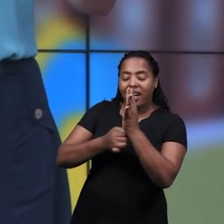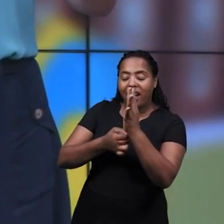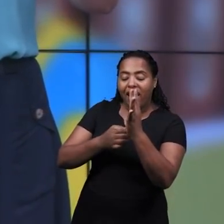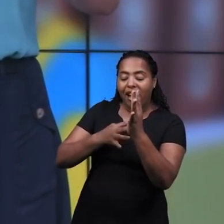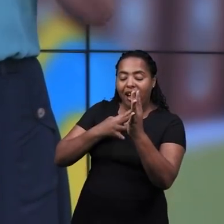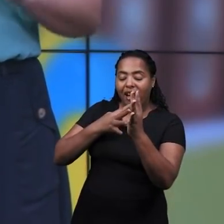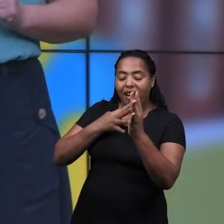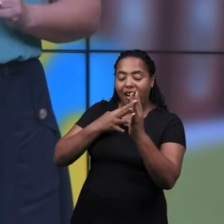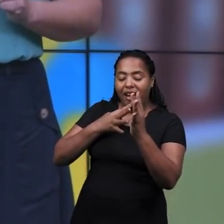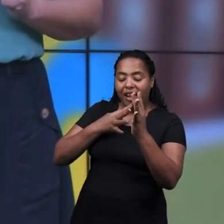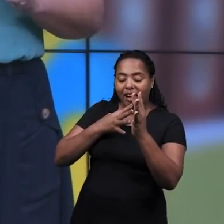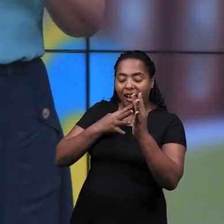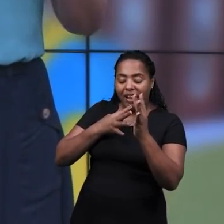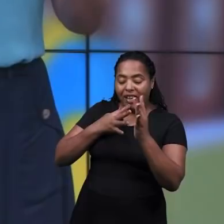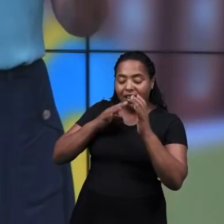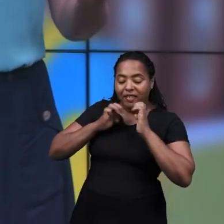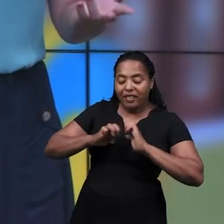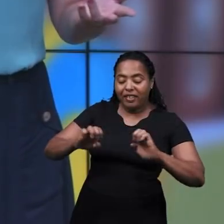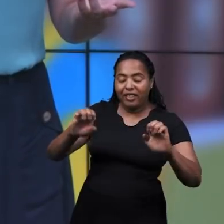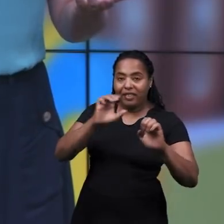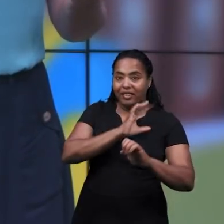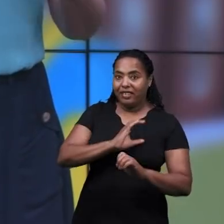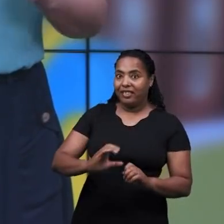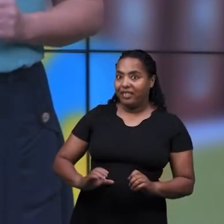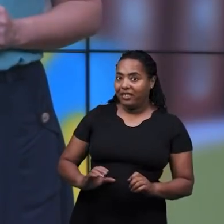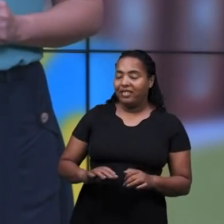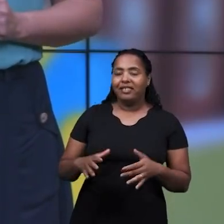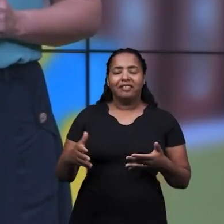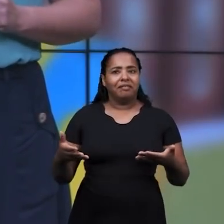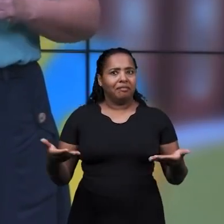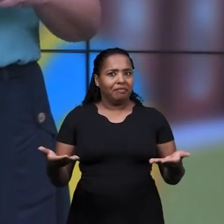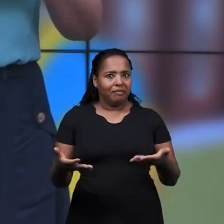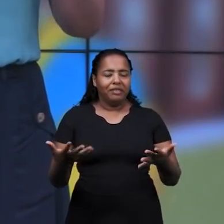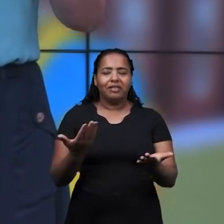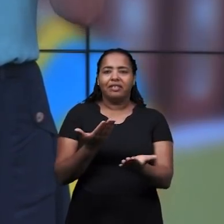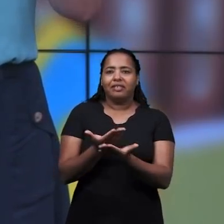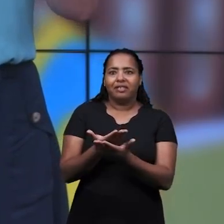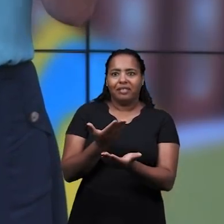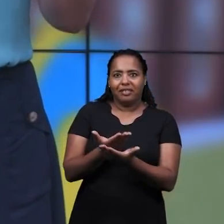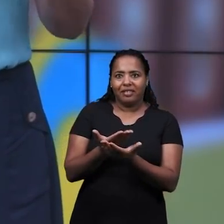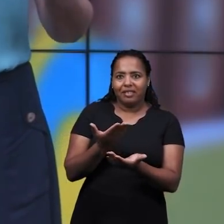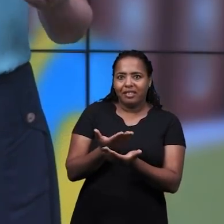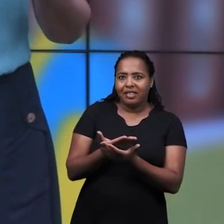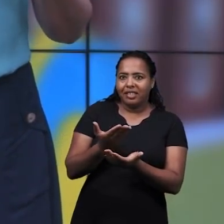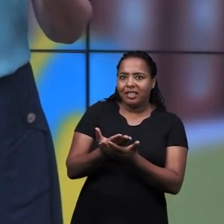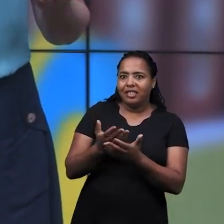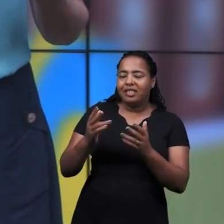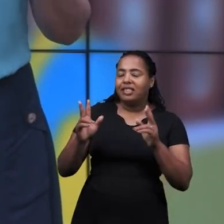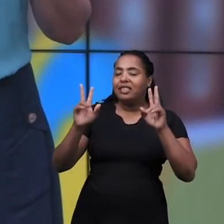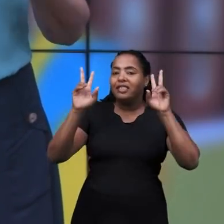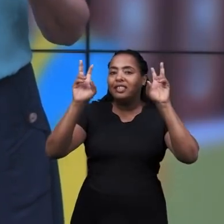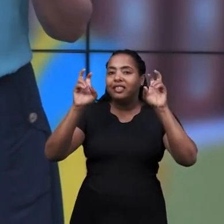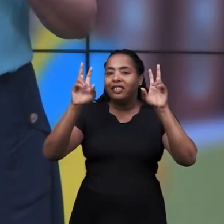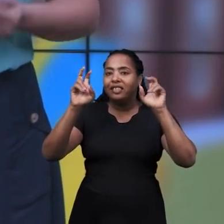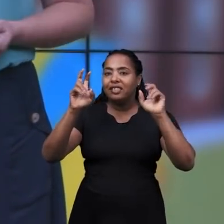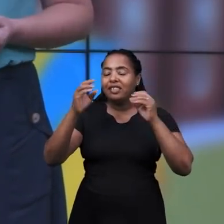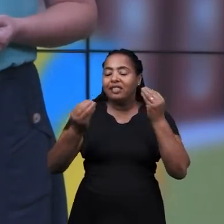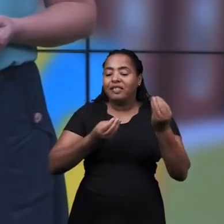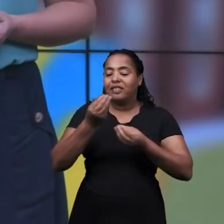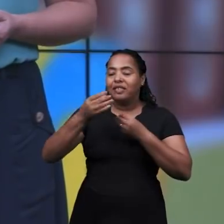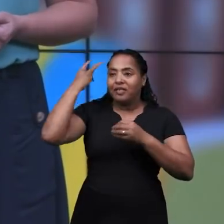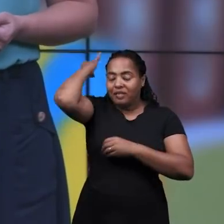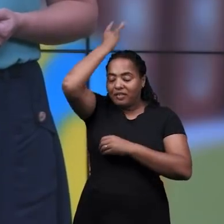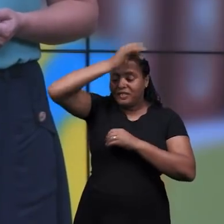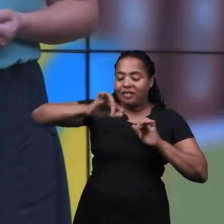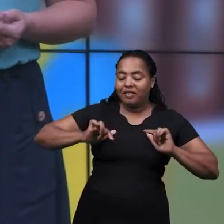do Evangelho de Cristo. E nessa aula, nós vamos estudar sobre o Espírito Santo agindo na